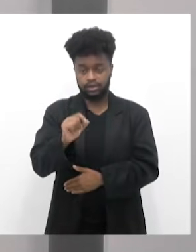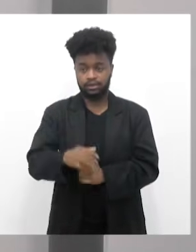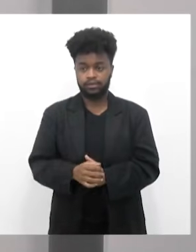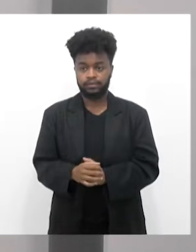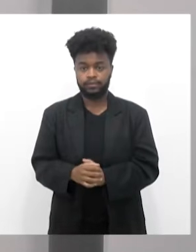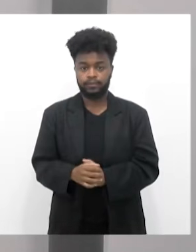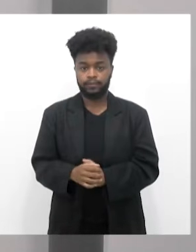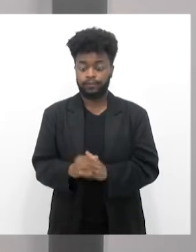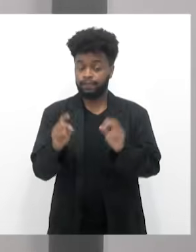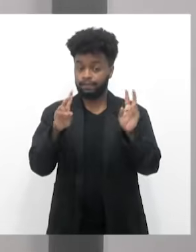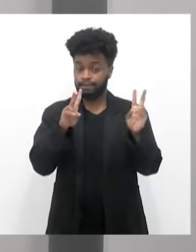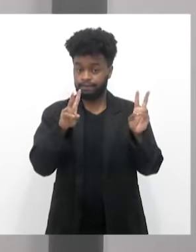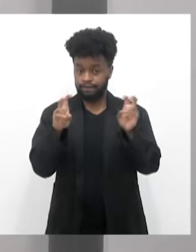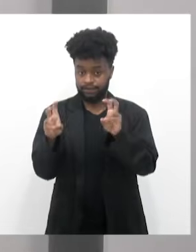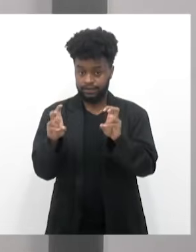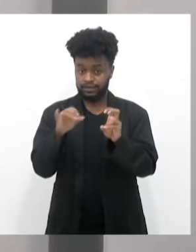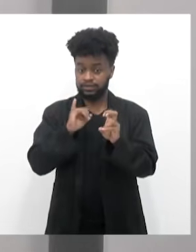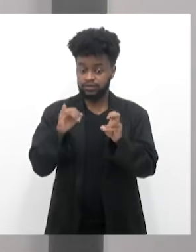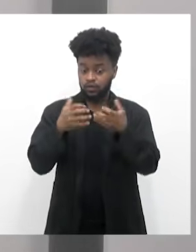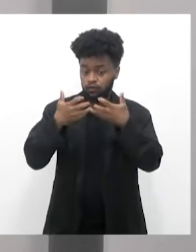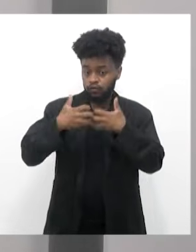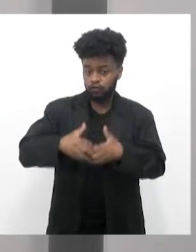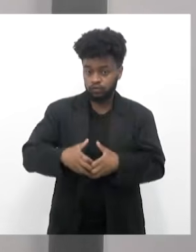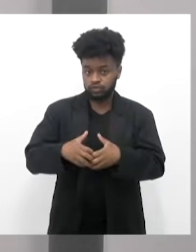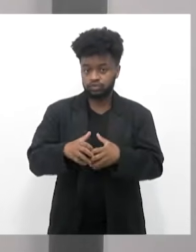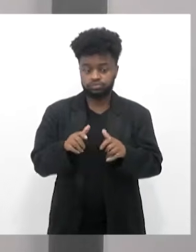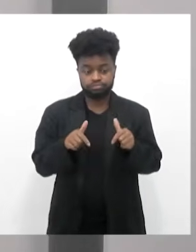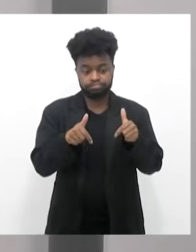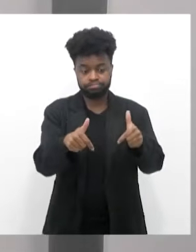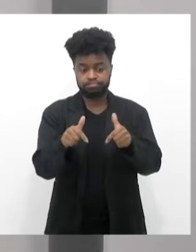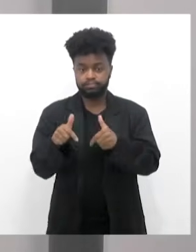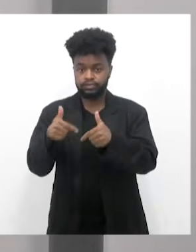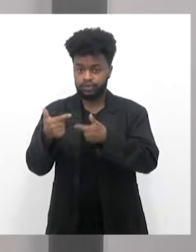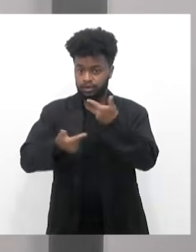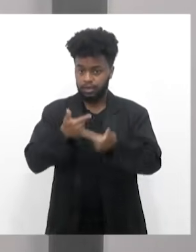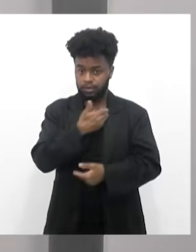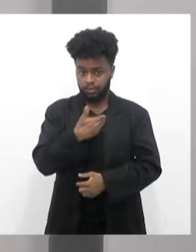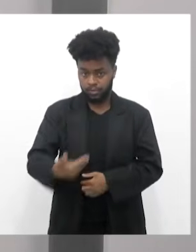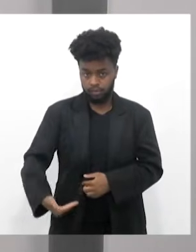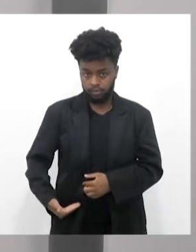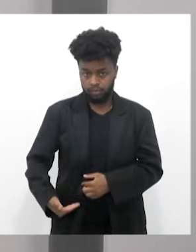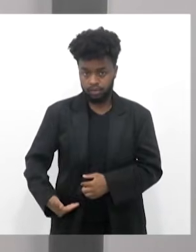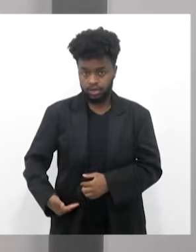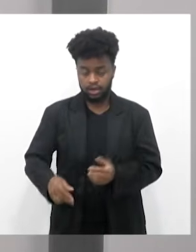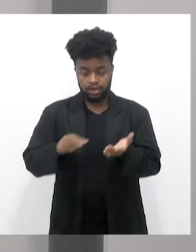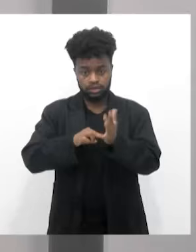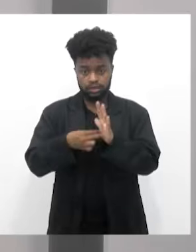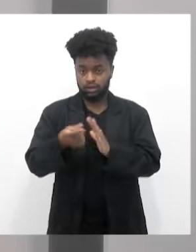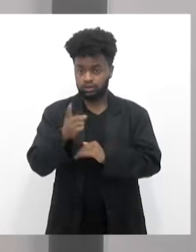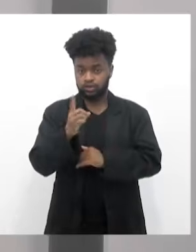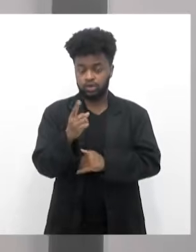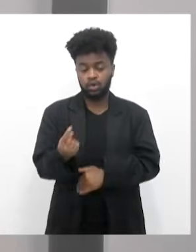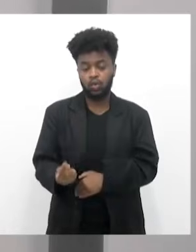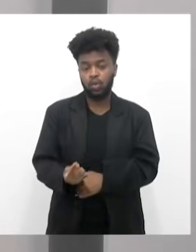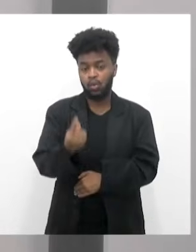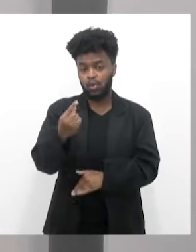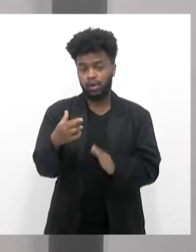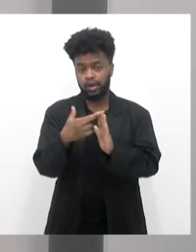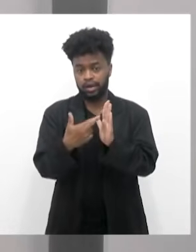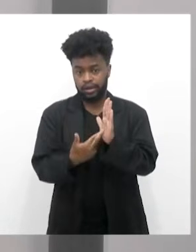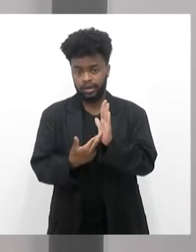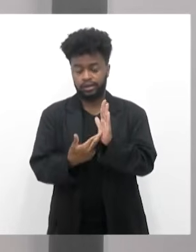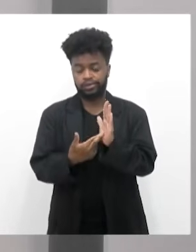de estar funcionando, exercendo função pública, não é o único regramento